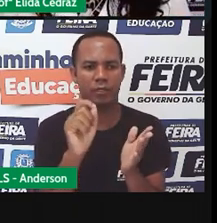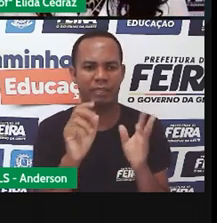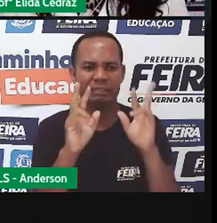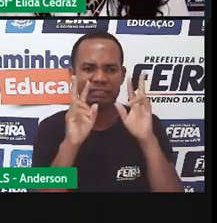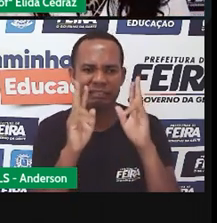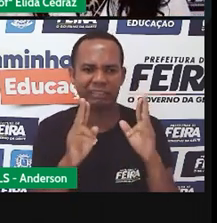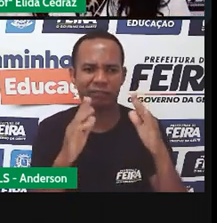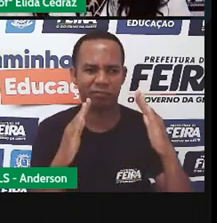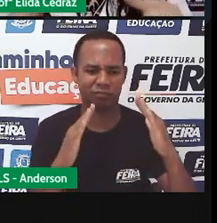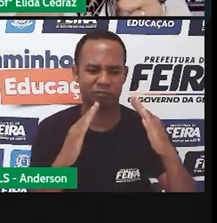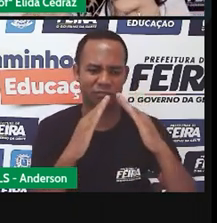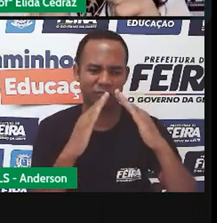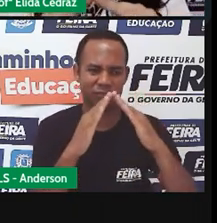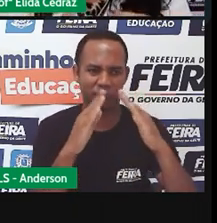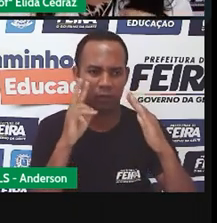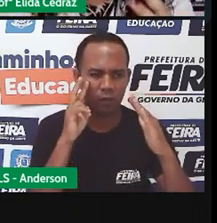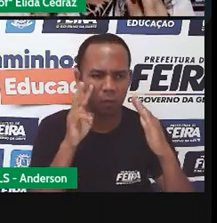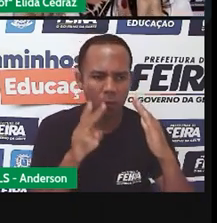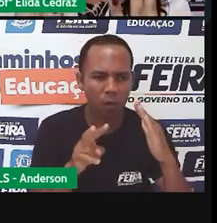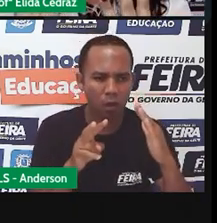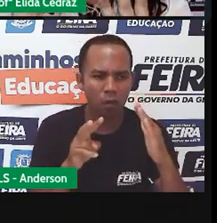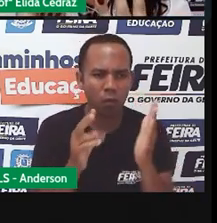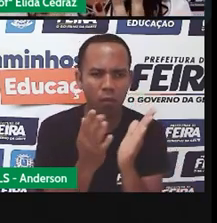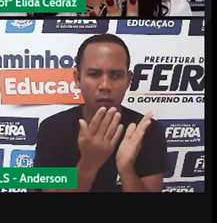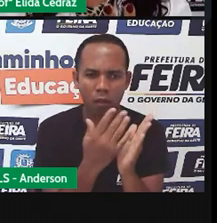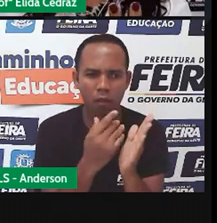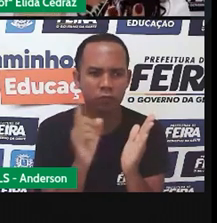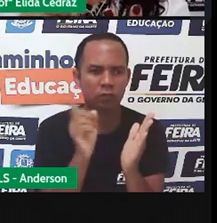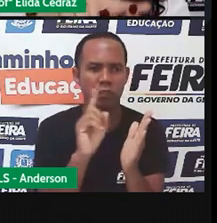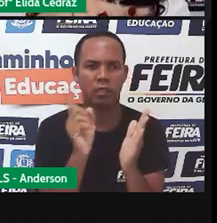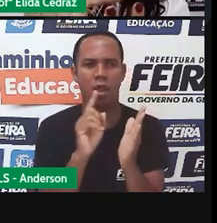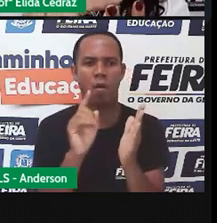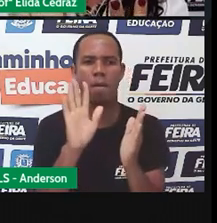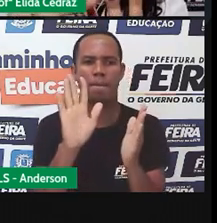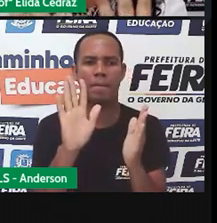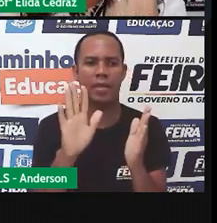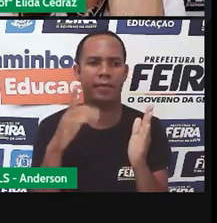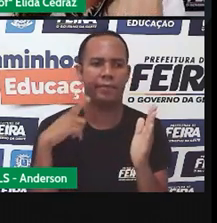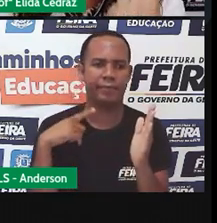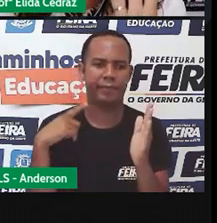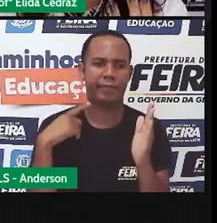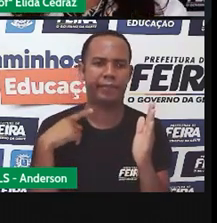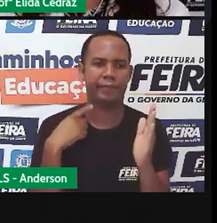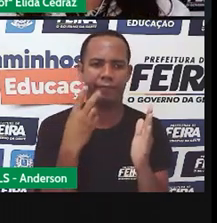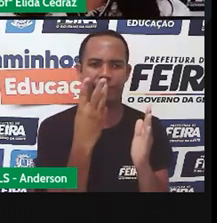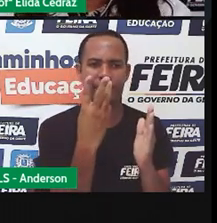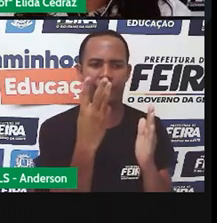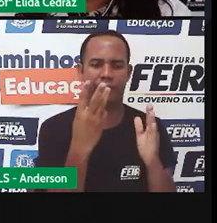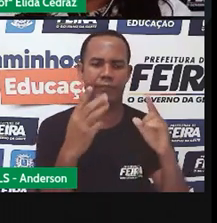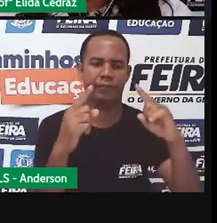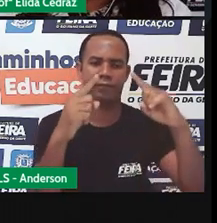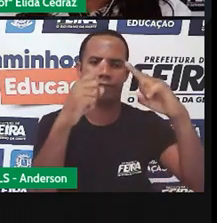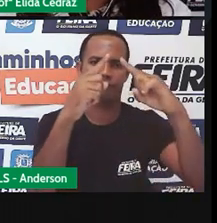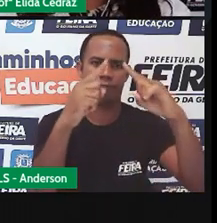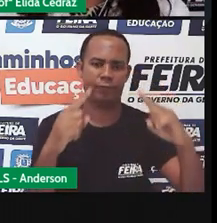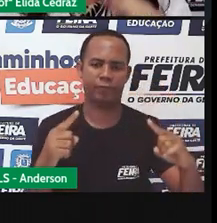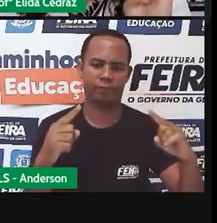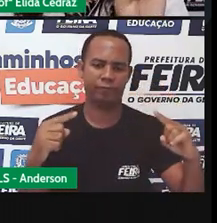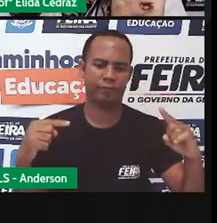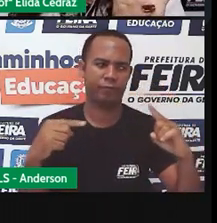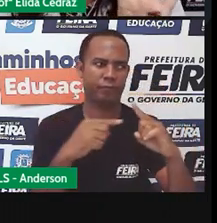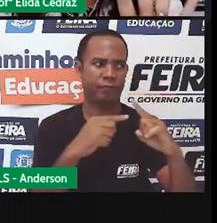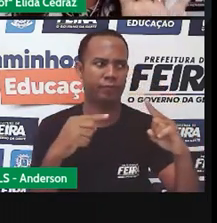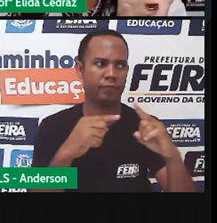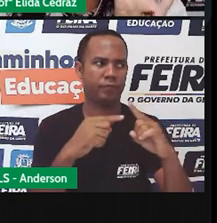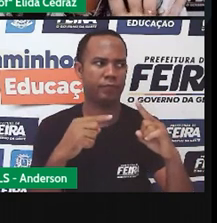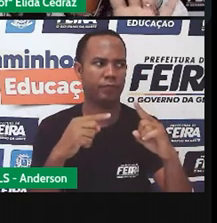jeito certinho como você viu no livro. Mas quando a figura tem 3 lados, é um triângulo.